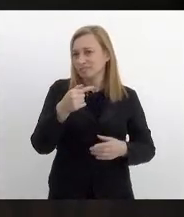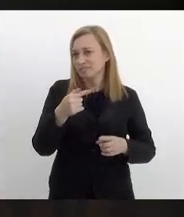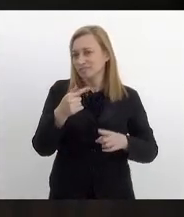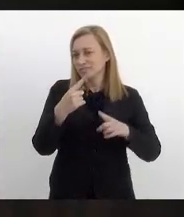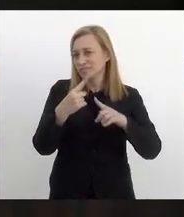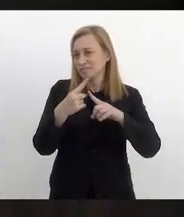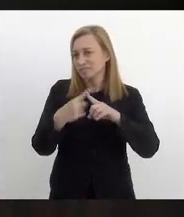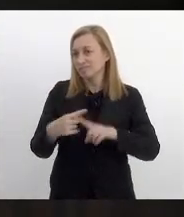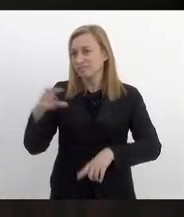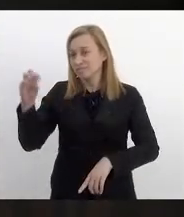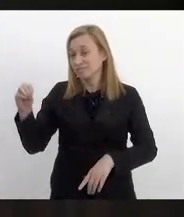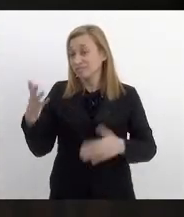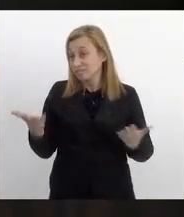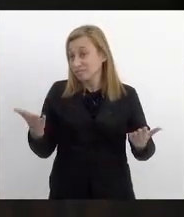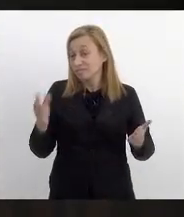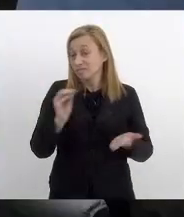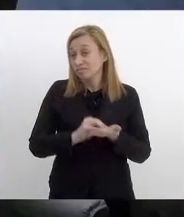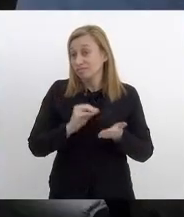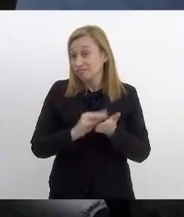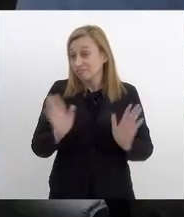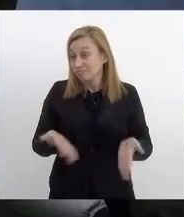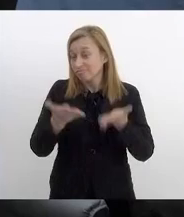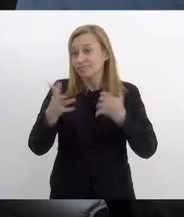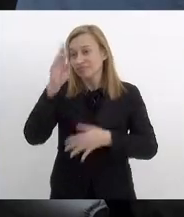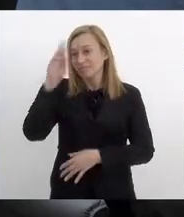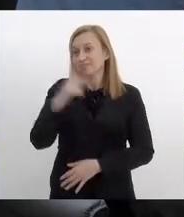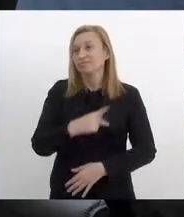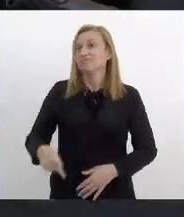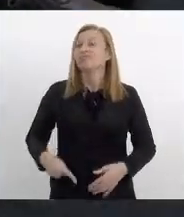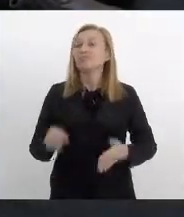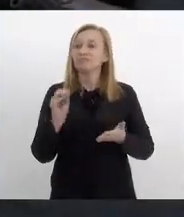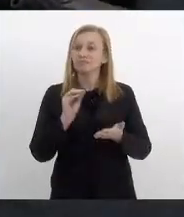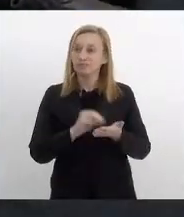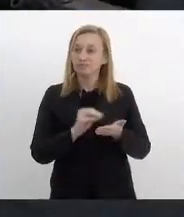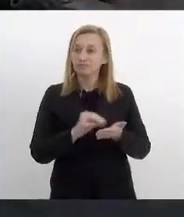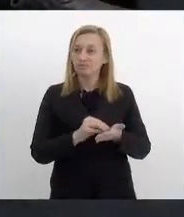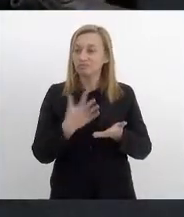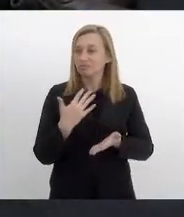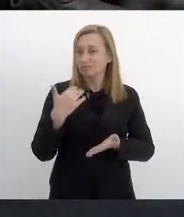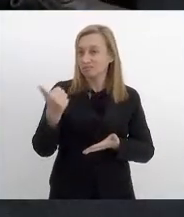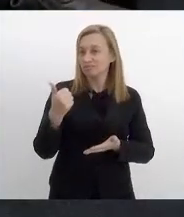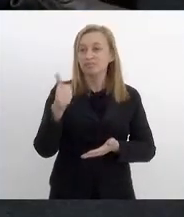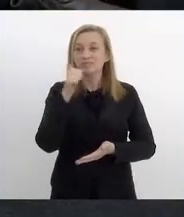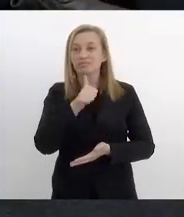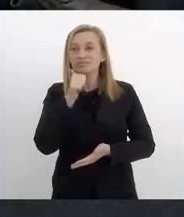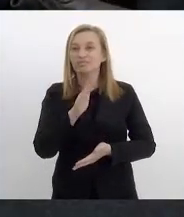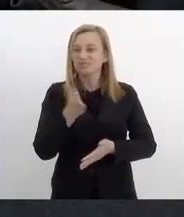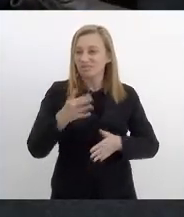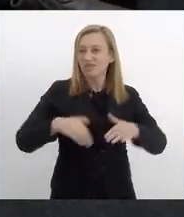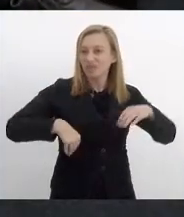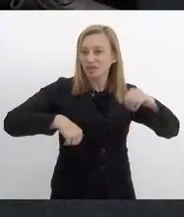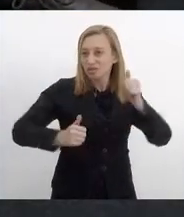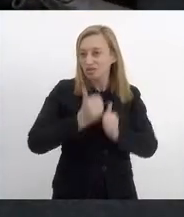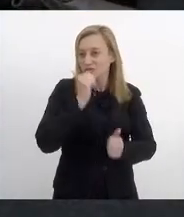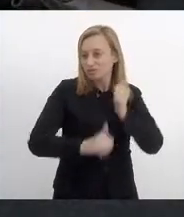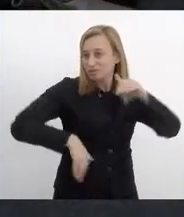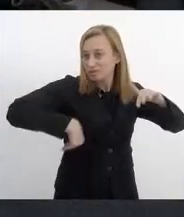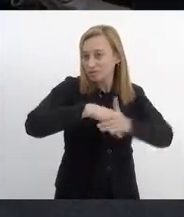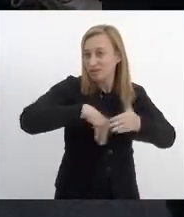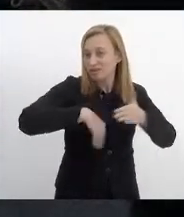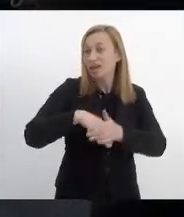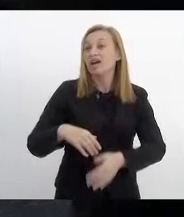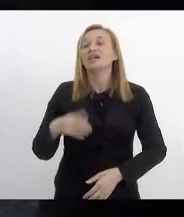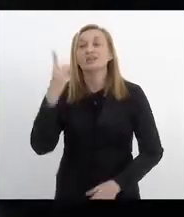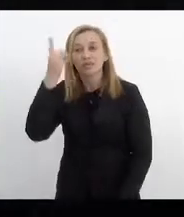foi incentivo. Senhor presidente, tinha que ter convocado as mulheres que já foram jogadoras, tipo a deputada